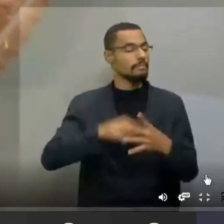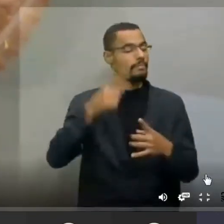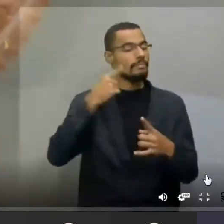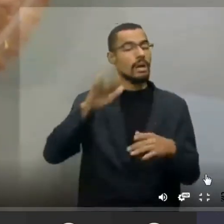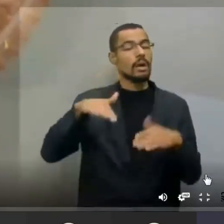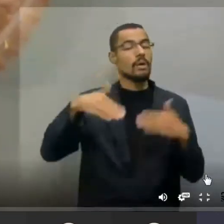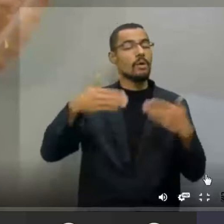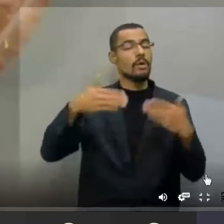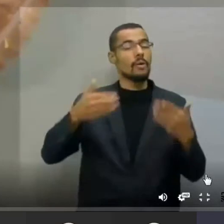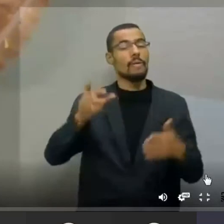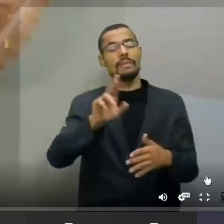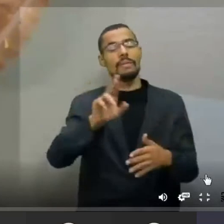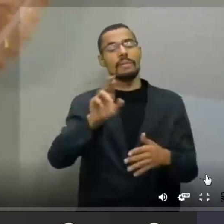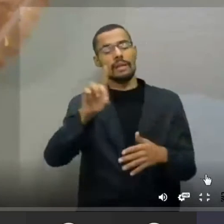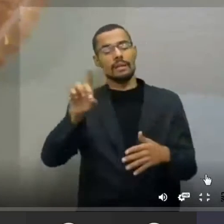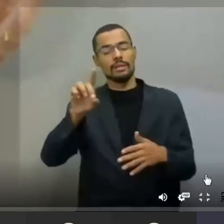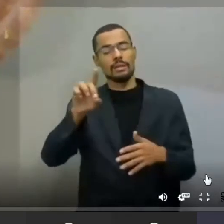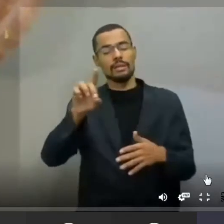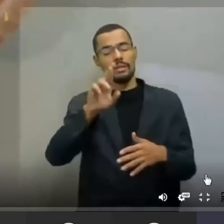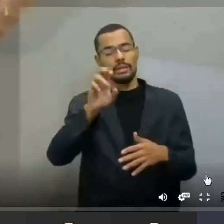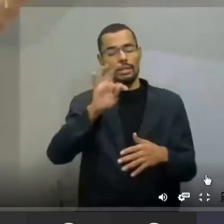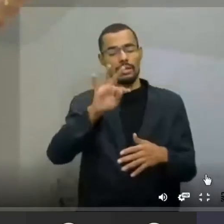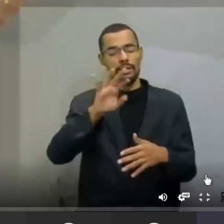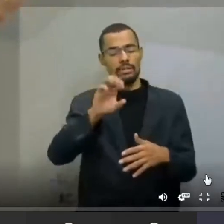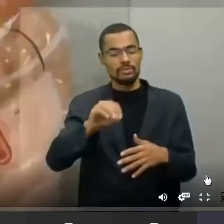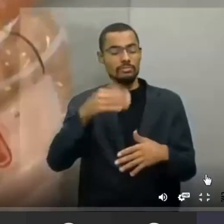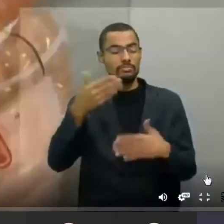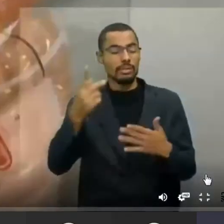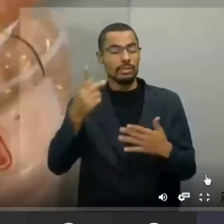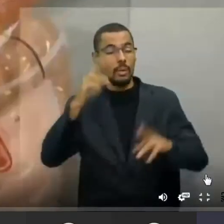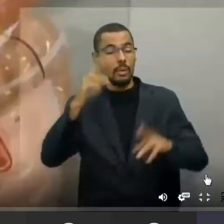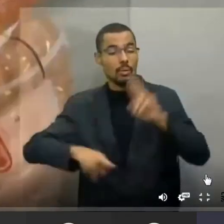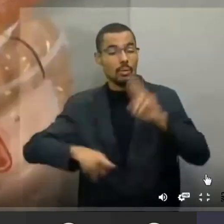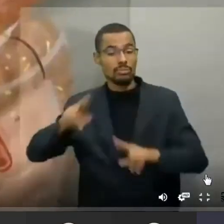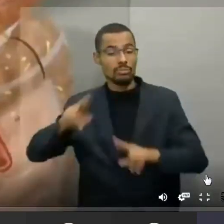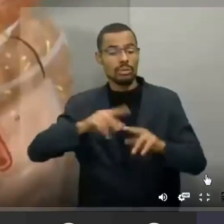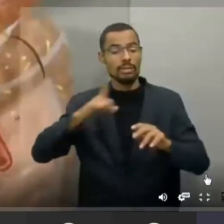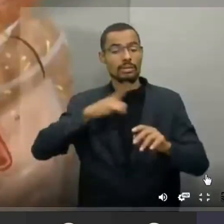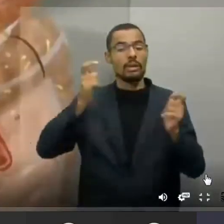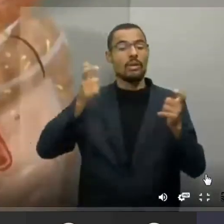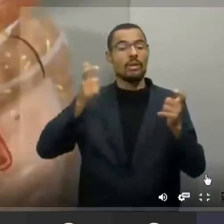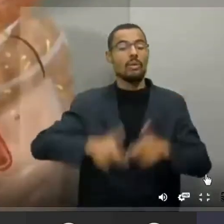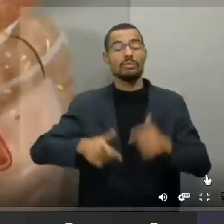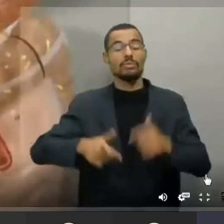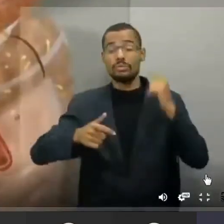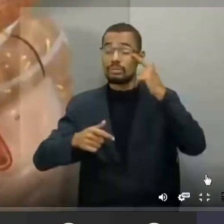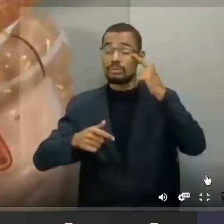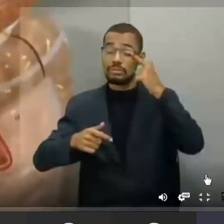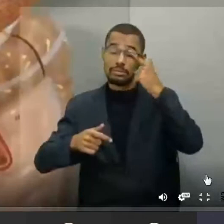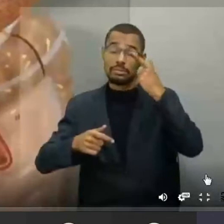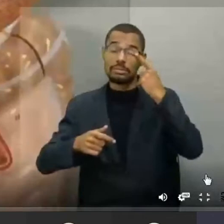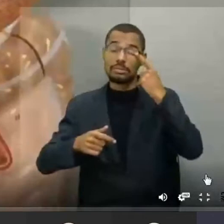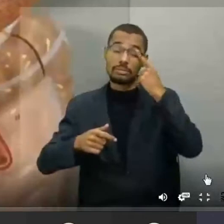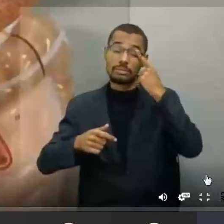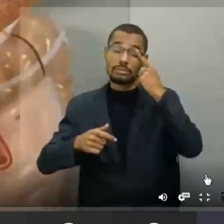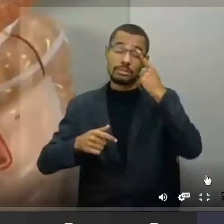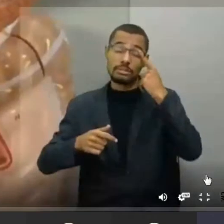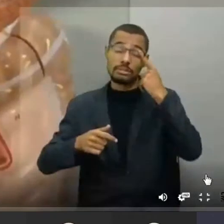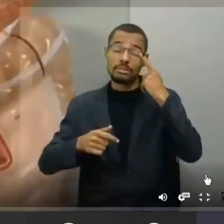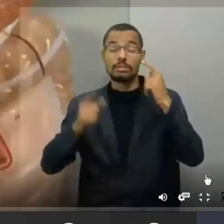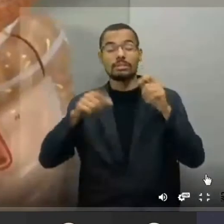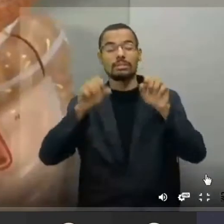então sigmoide e reto, e os esfínteres que controlam a saída. Junto com esse sistema, nós temos